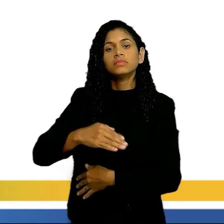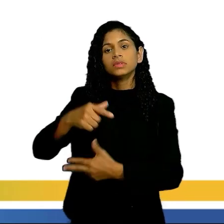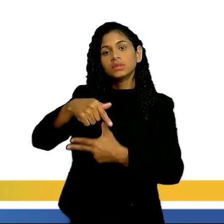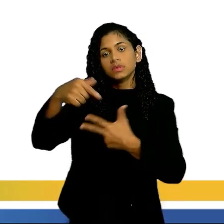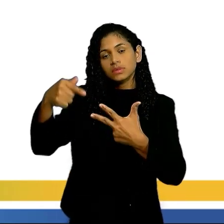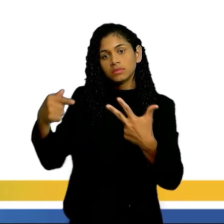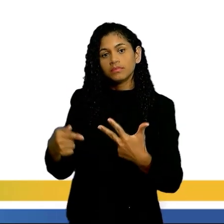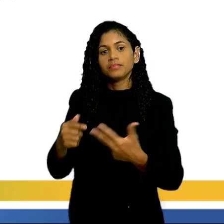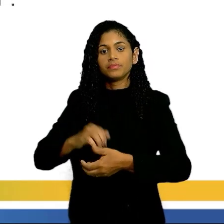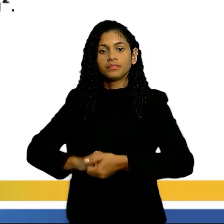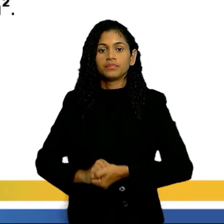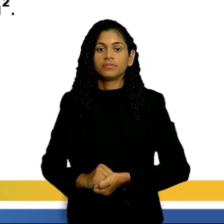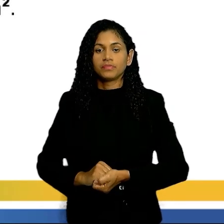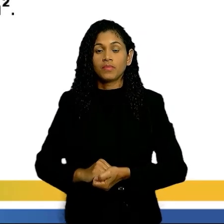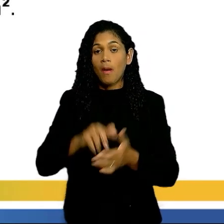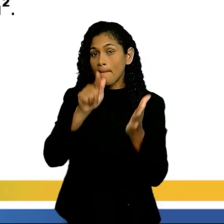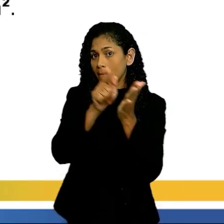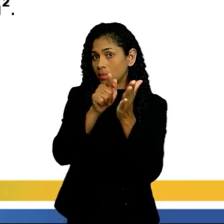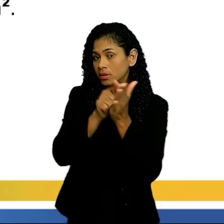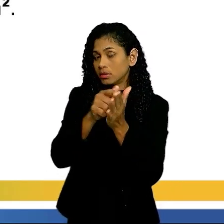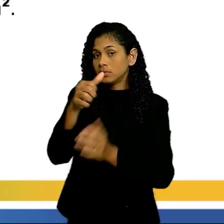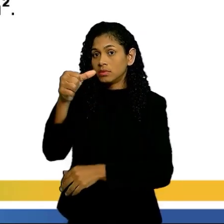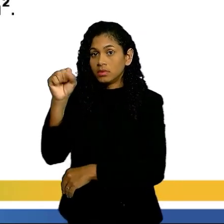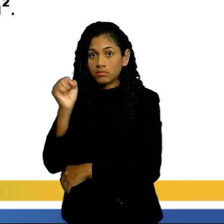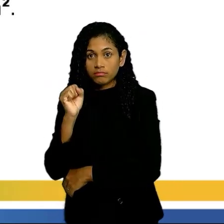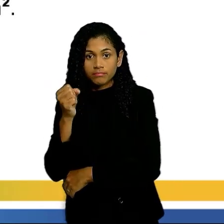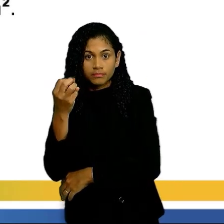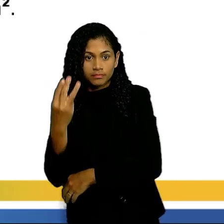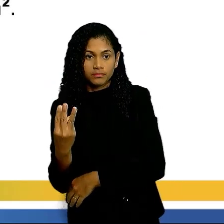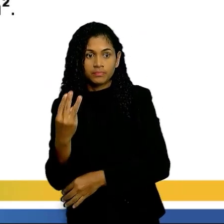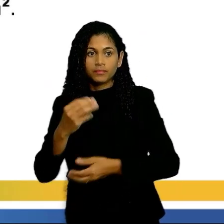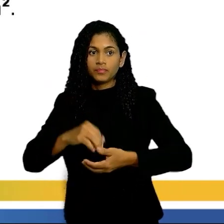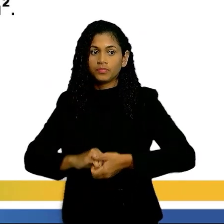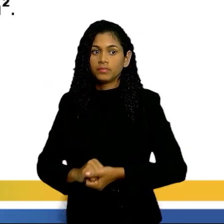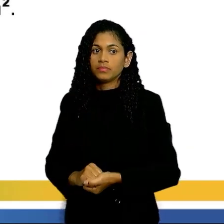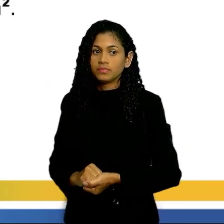página 83. Diz o seguinte: